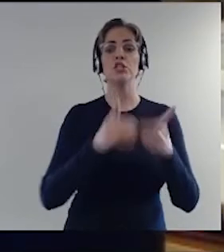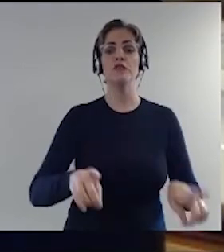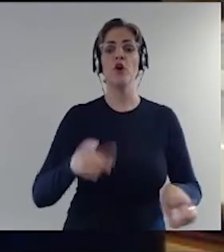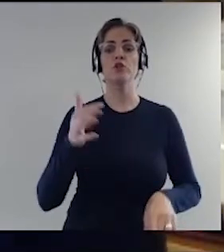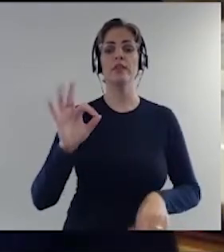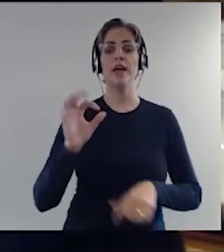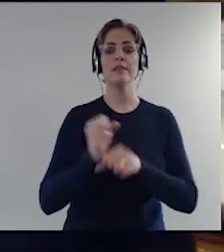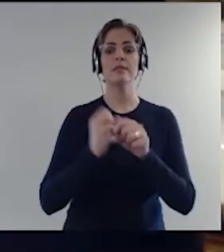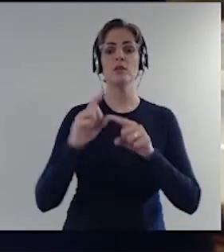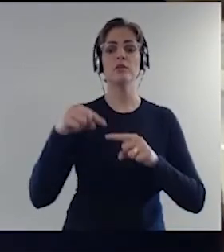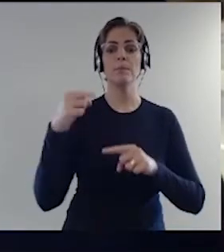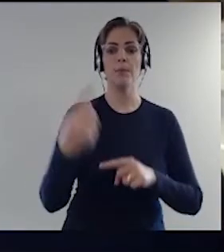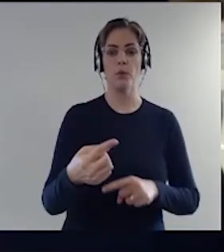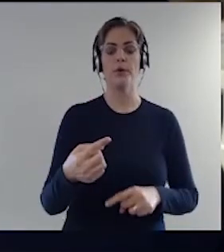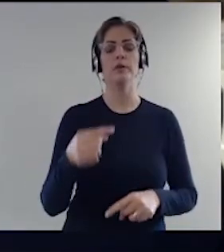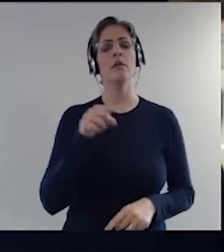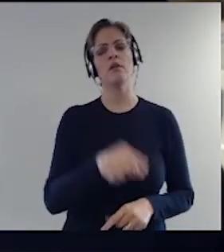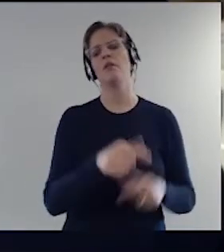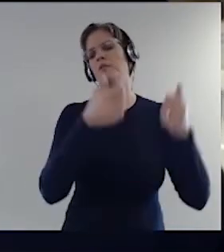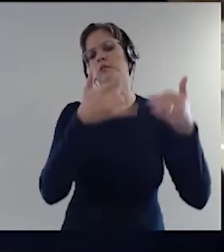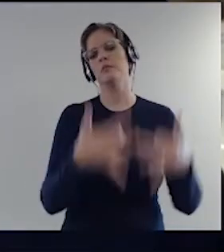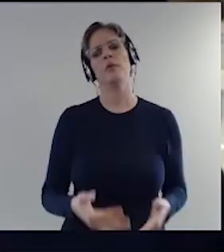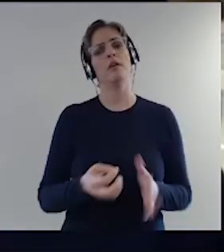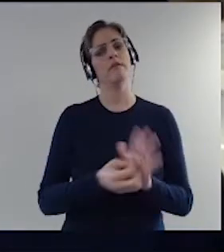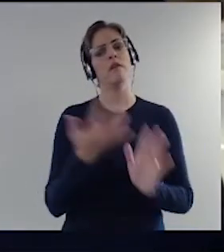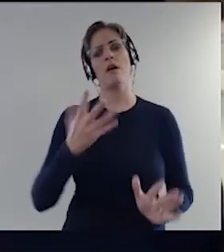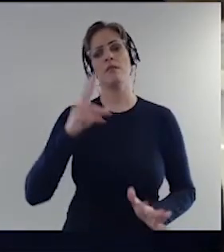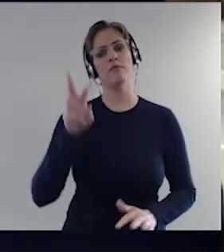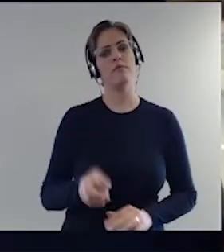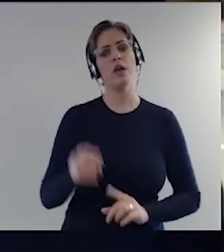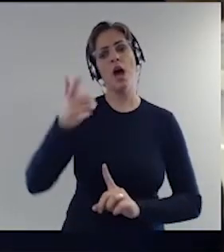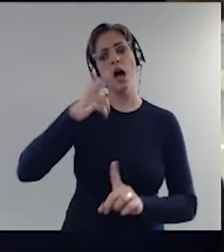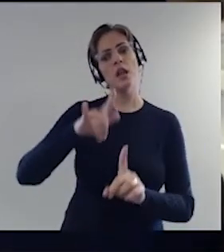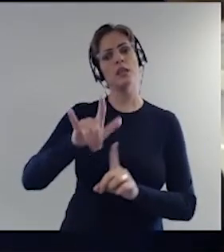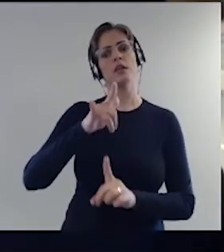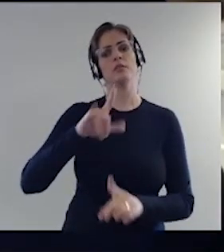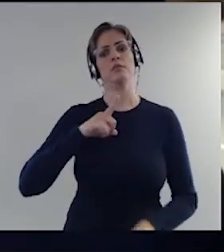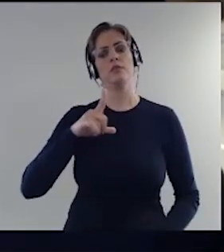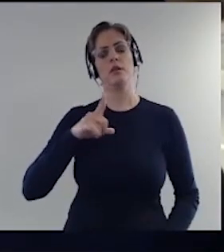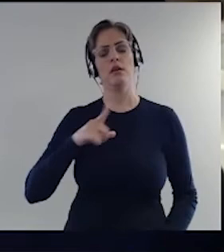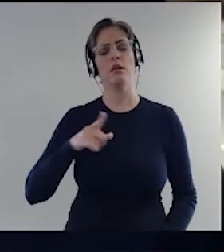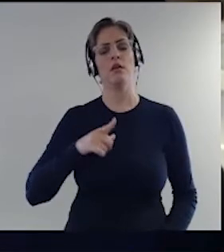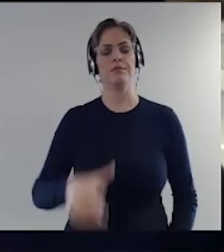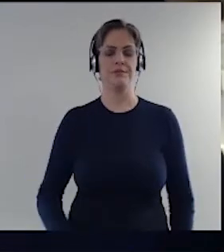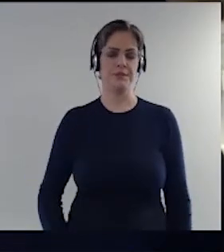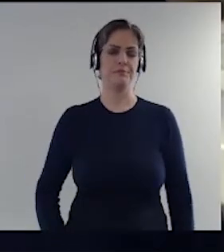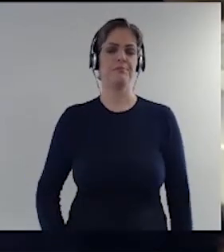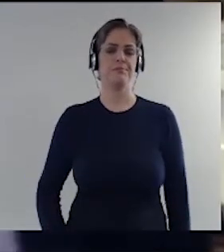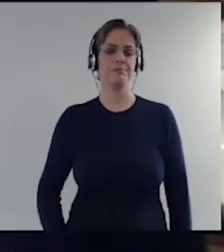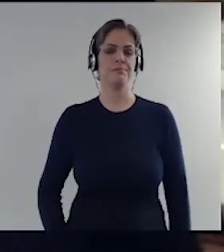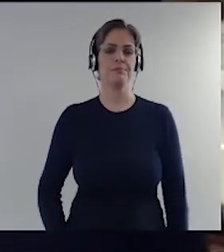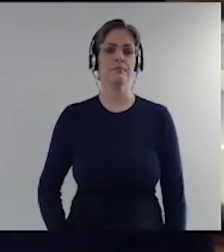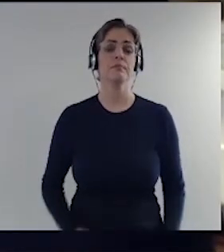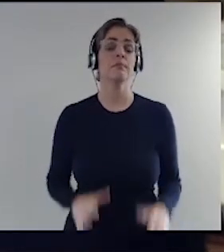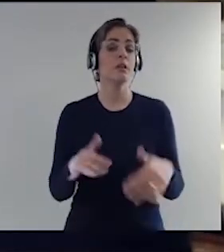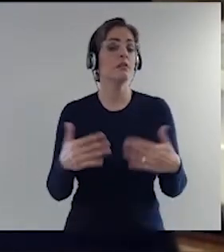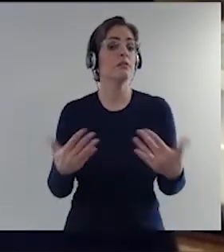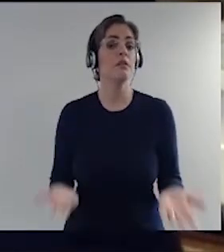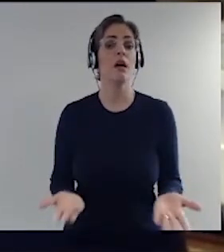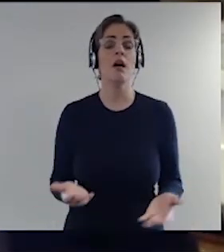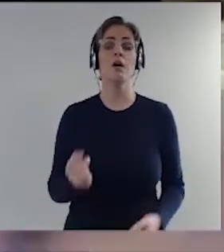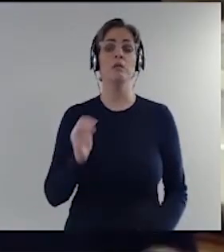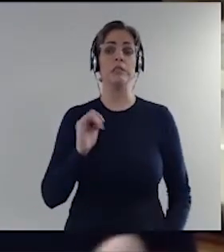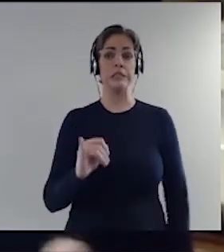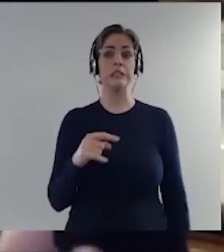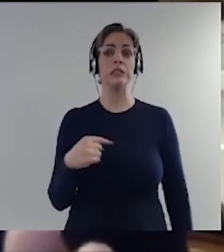várias referências à ocorrência da alienação parental. De sorte que, mesmo que nós